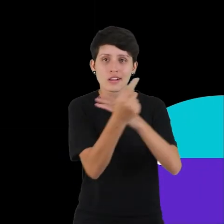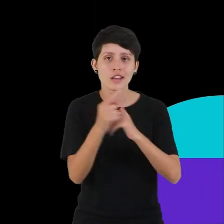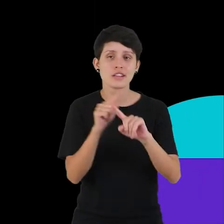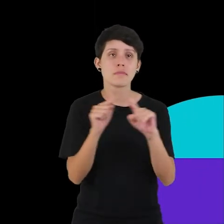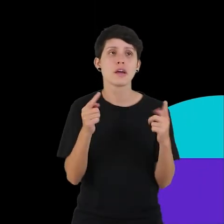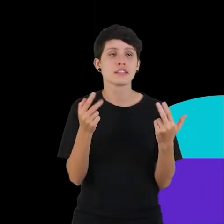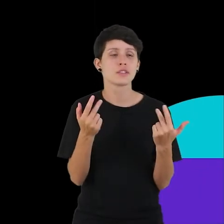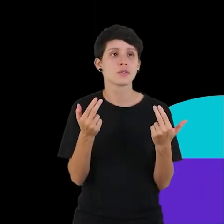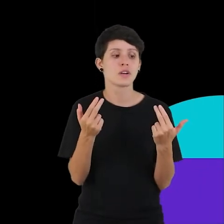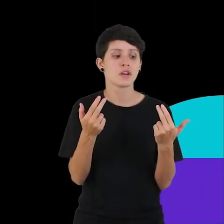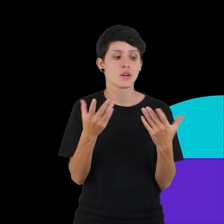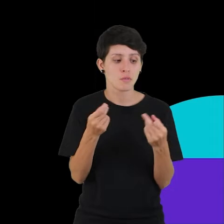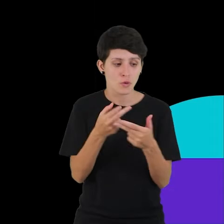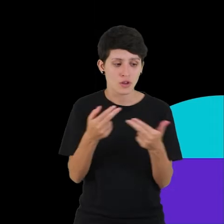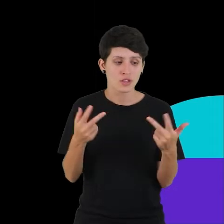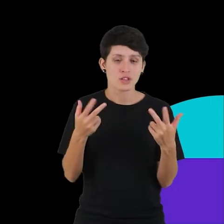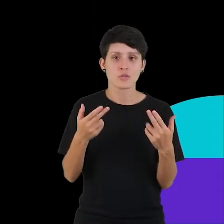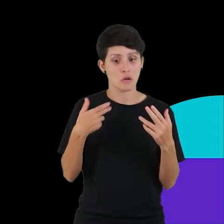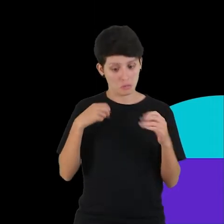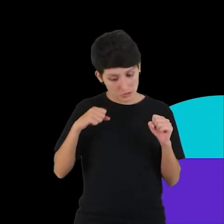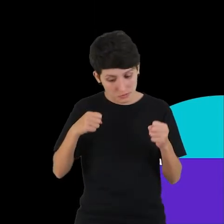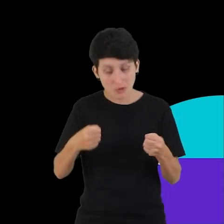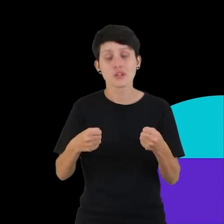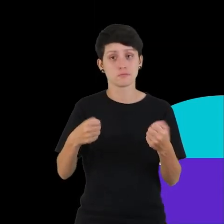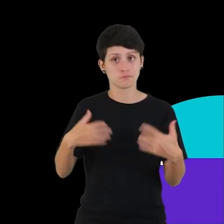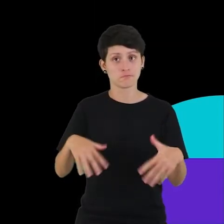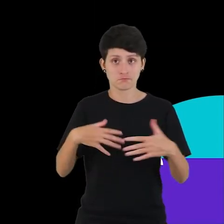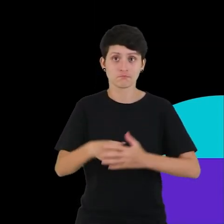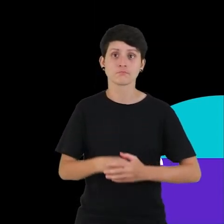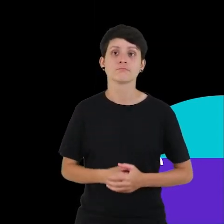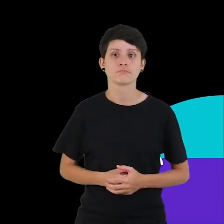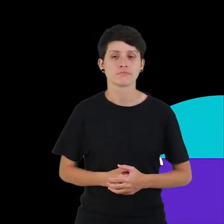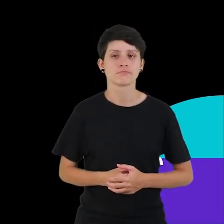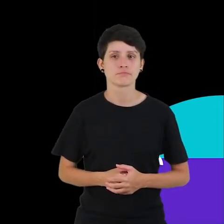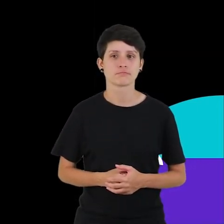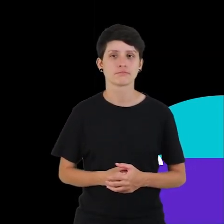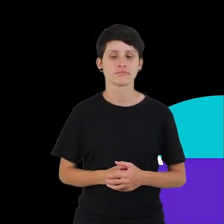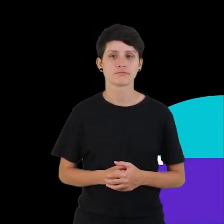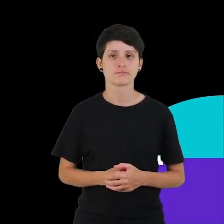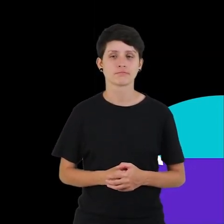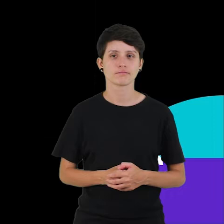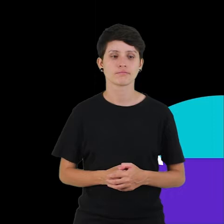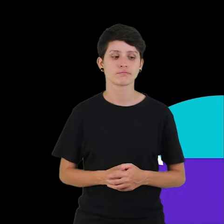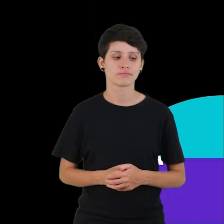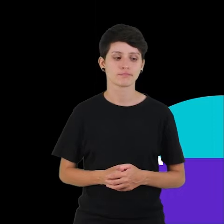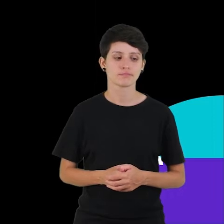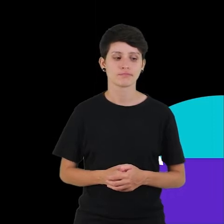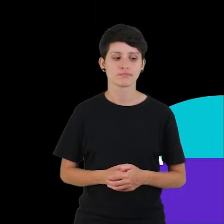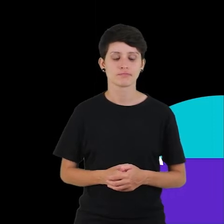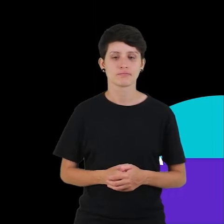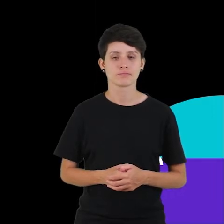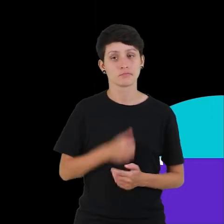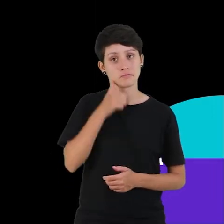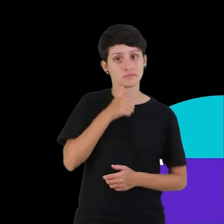minhas filhas e ao mesmo tempo, quando deixo elas no colégio, na escola, é a hora que eu tenho para